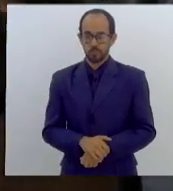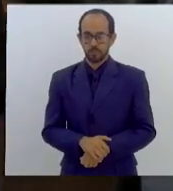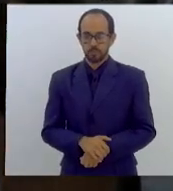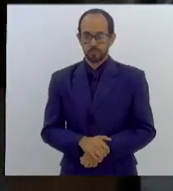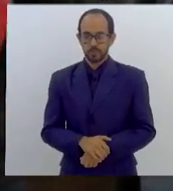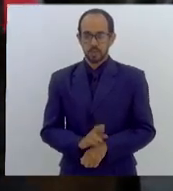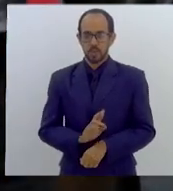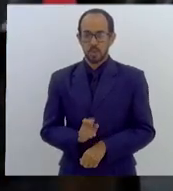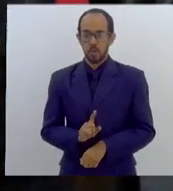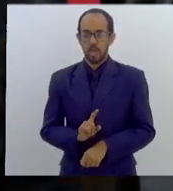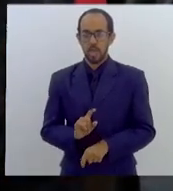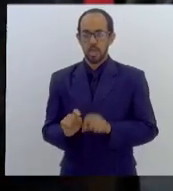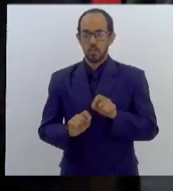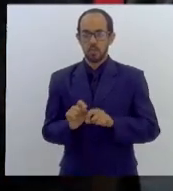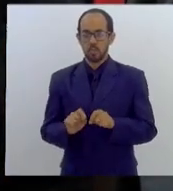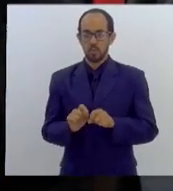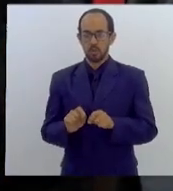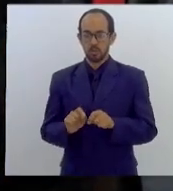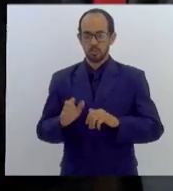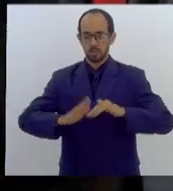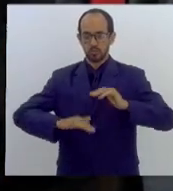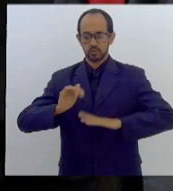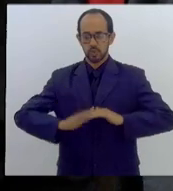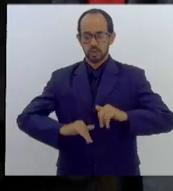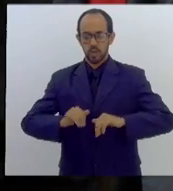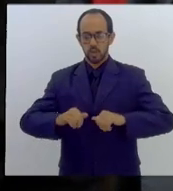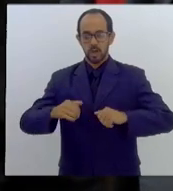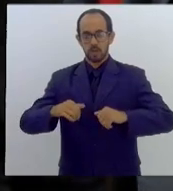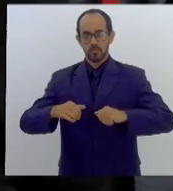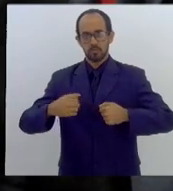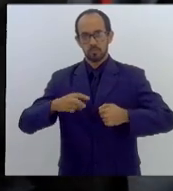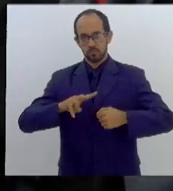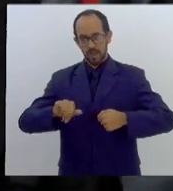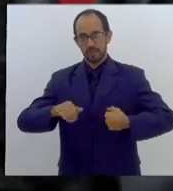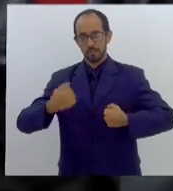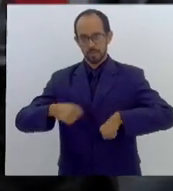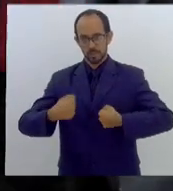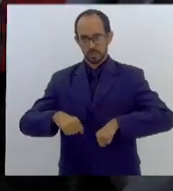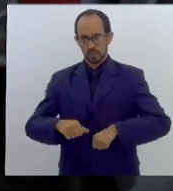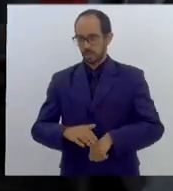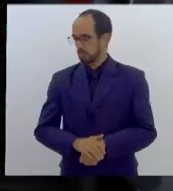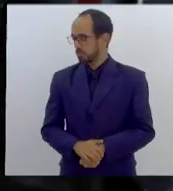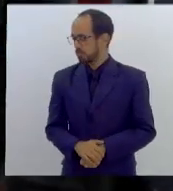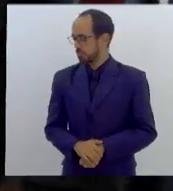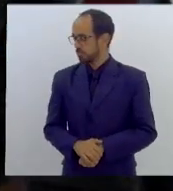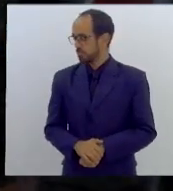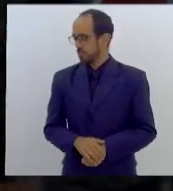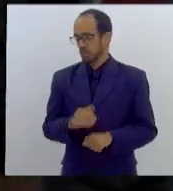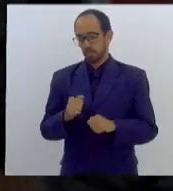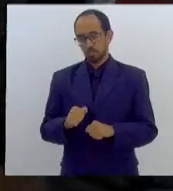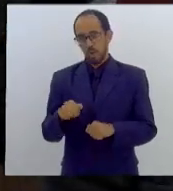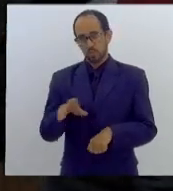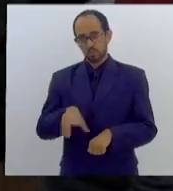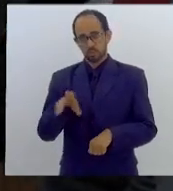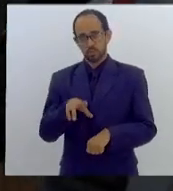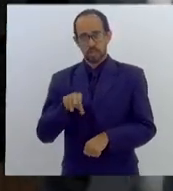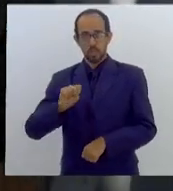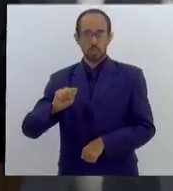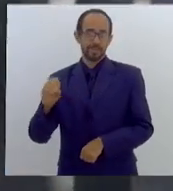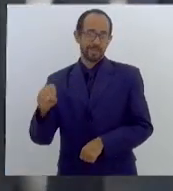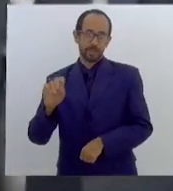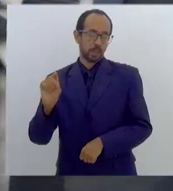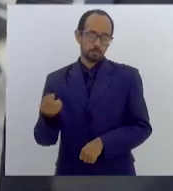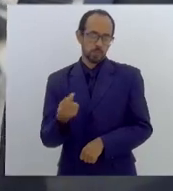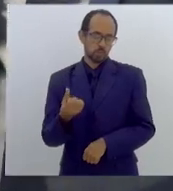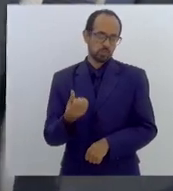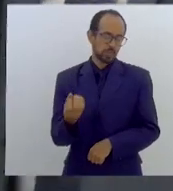não necessariamente é o que o profissional vai precisar. Ele pode tomar um empréstimo de 80 mil, de 70 mil, de 60